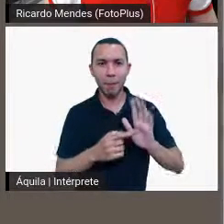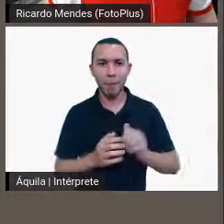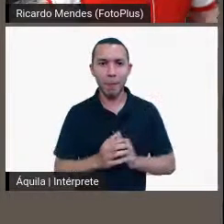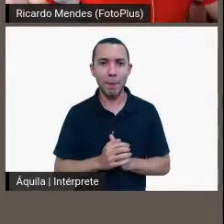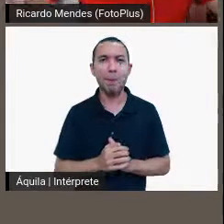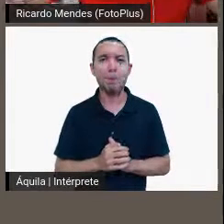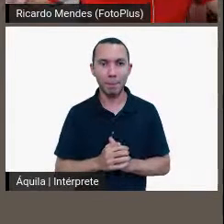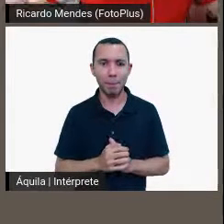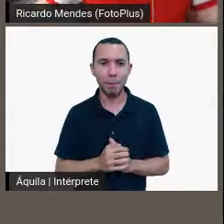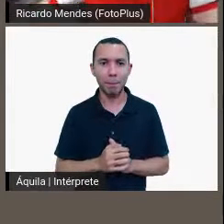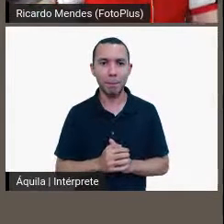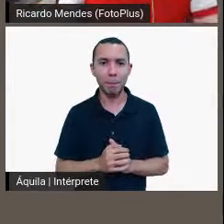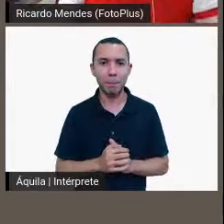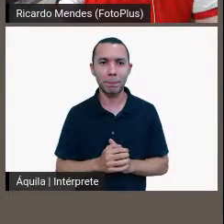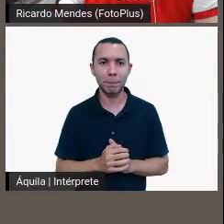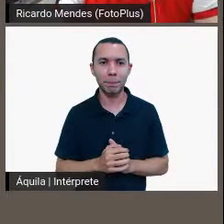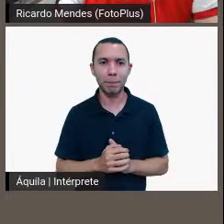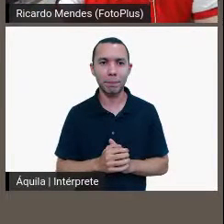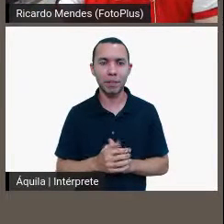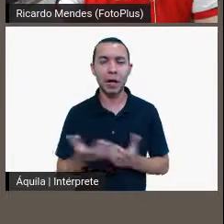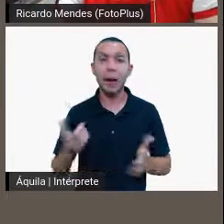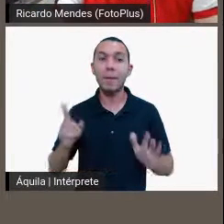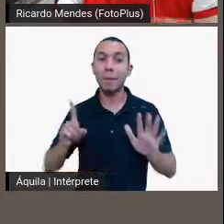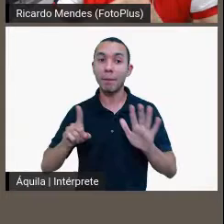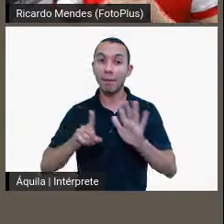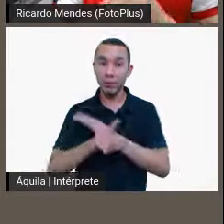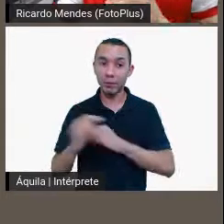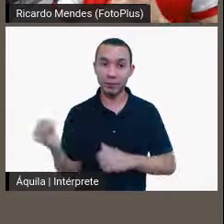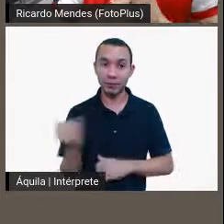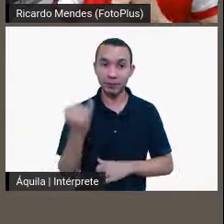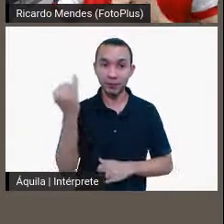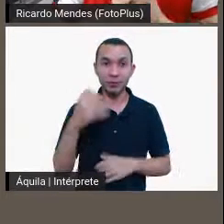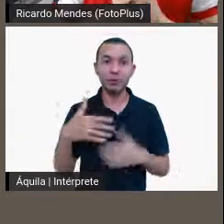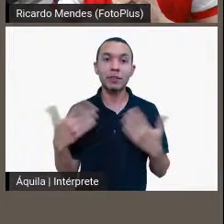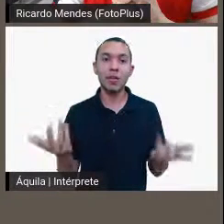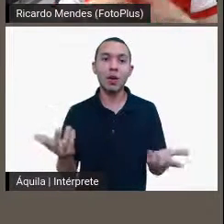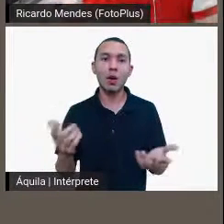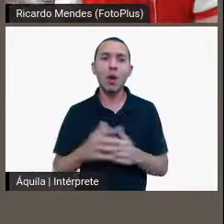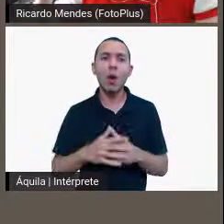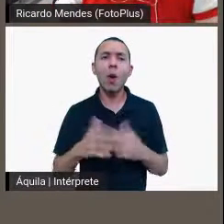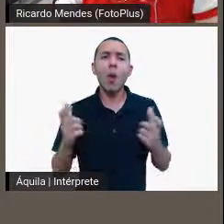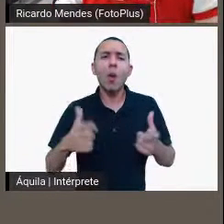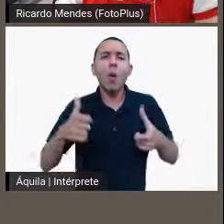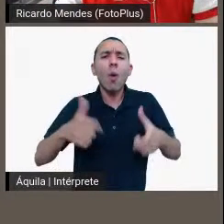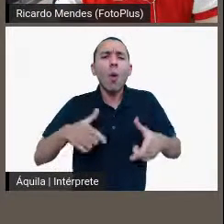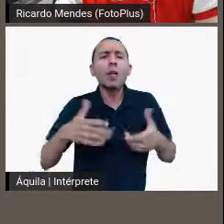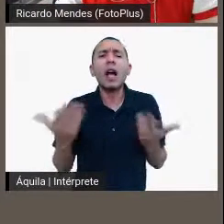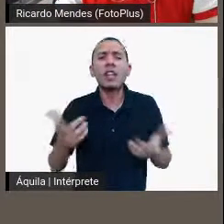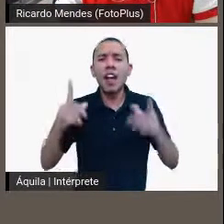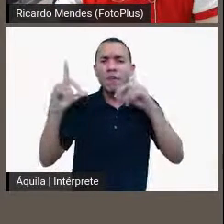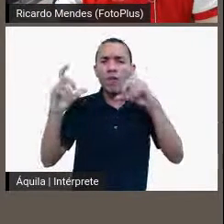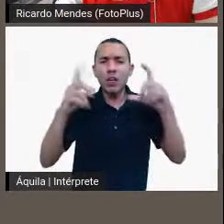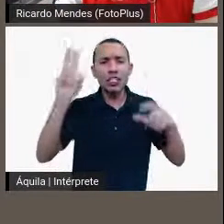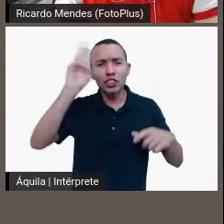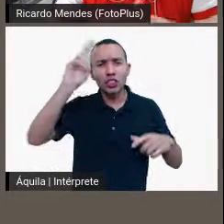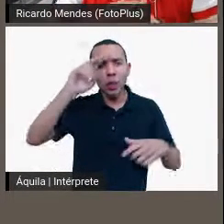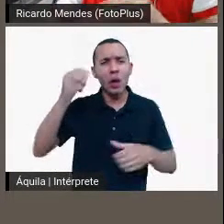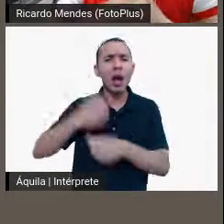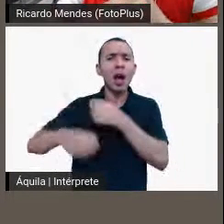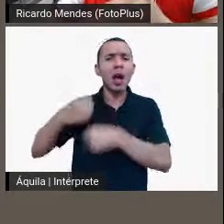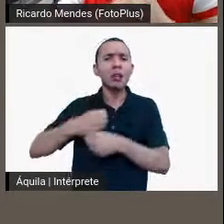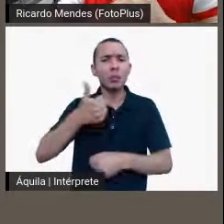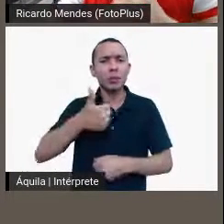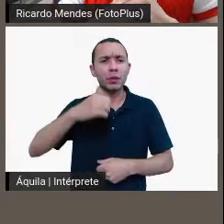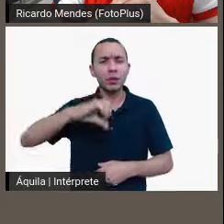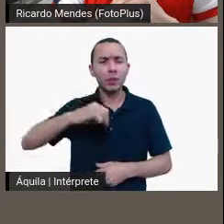Opa! A grande pergunta. Afinal, onde estava a fotografia, a história da fotografia na década de 70? O